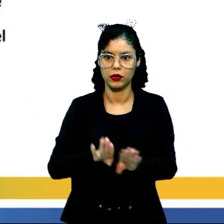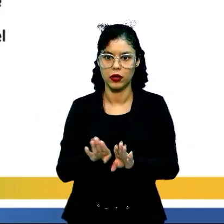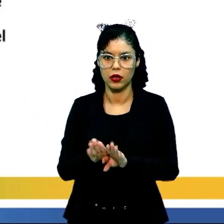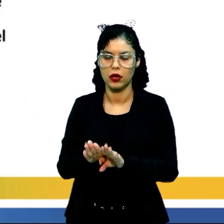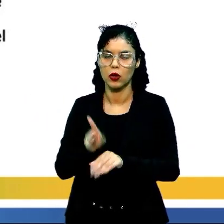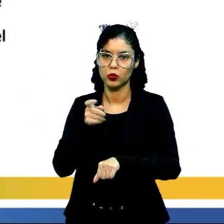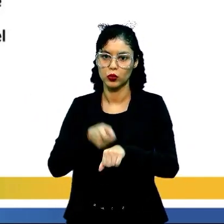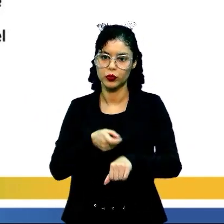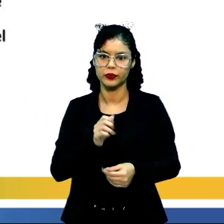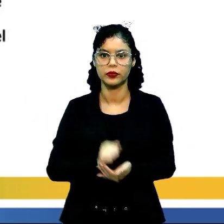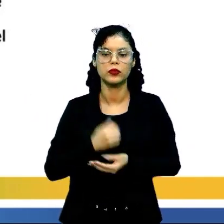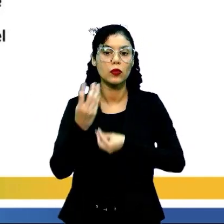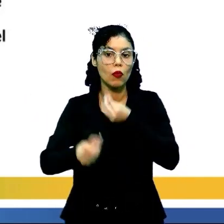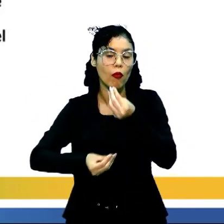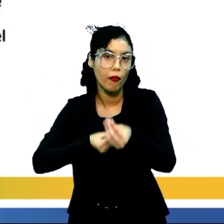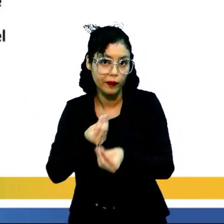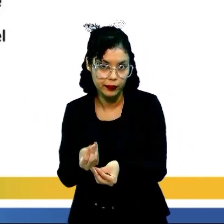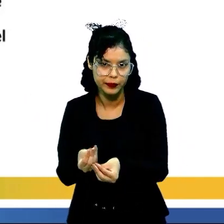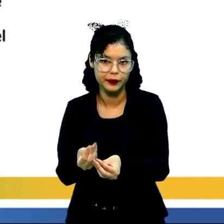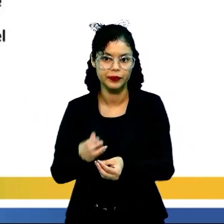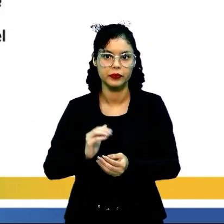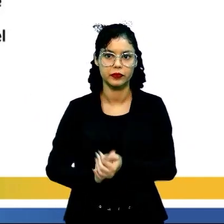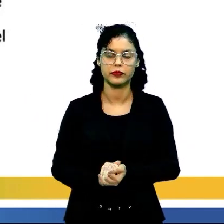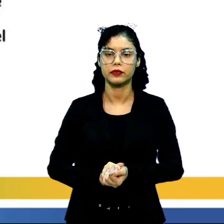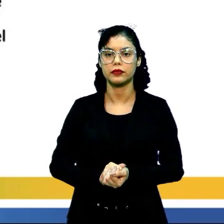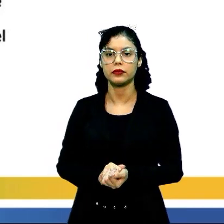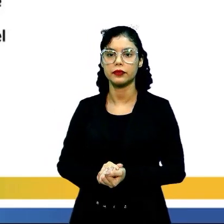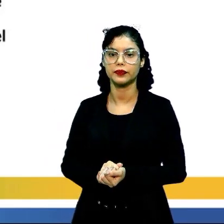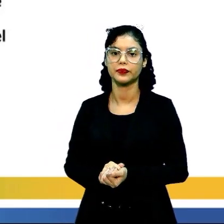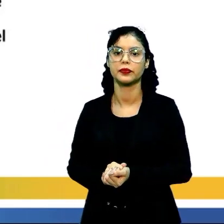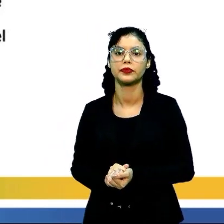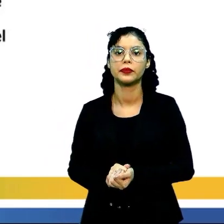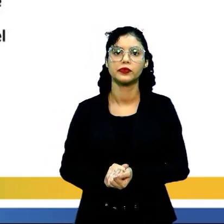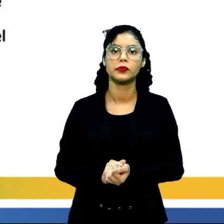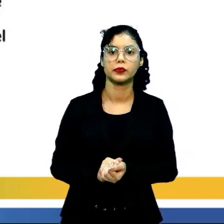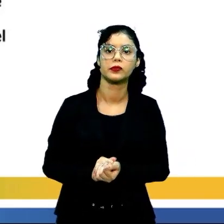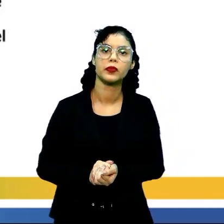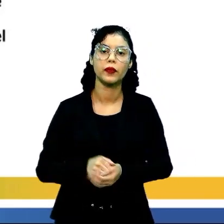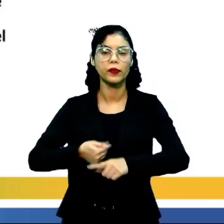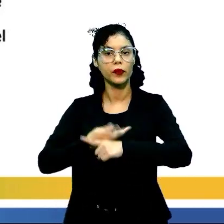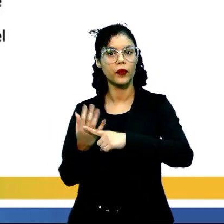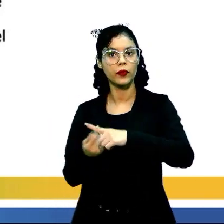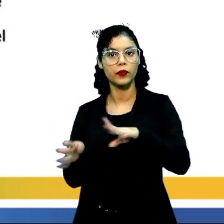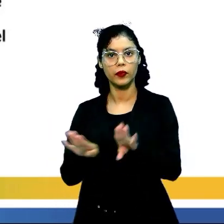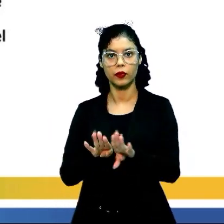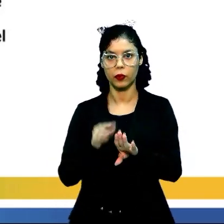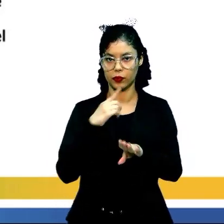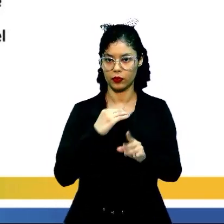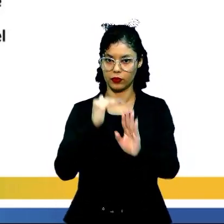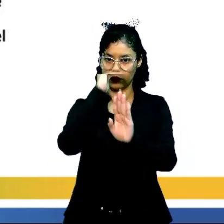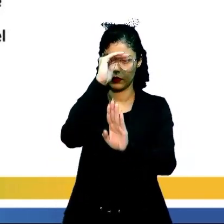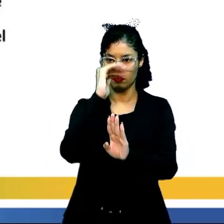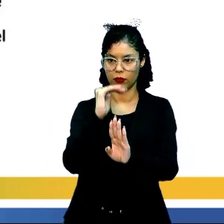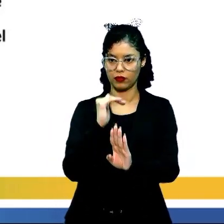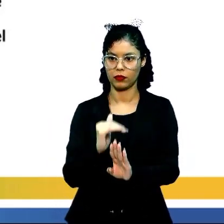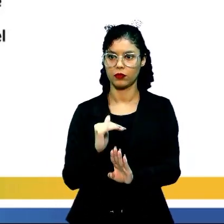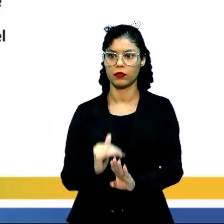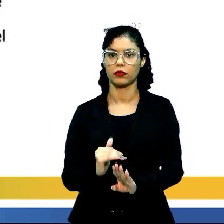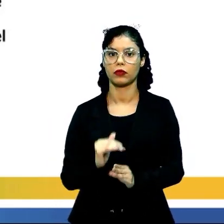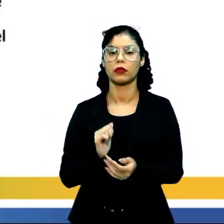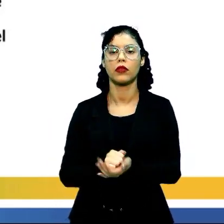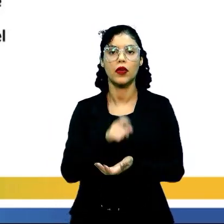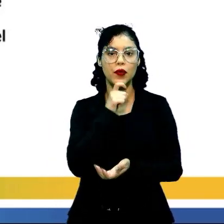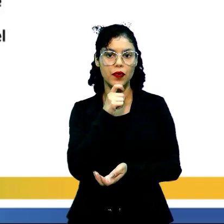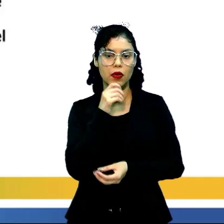resíduos sólidos. Então, como que funciona ali na coluna de fracionamento? Essa coluna de fracionamento ela tem as suas etapas resfriadas